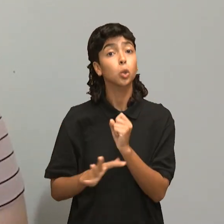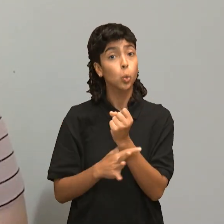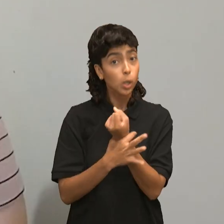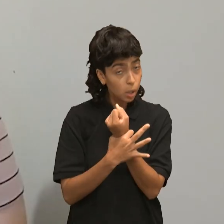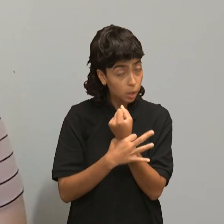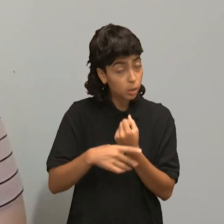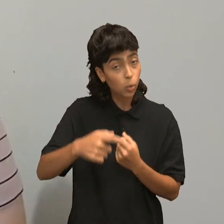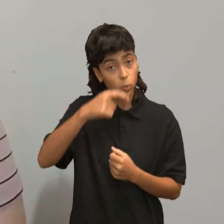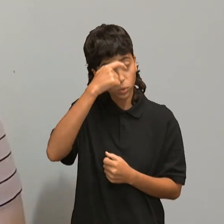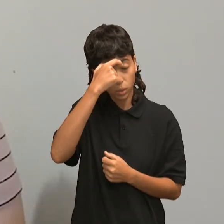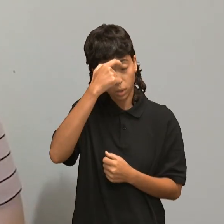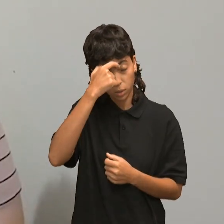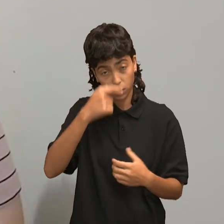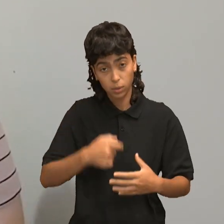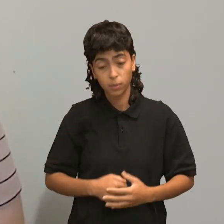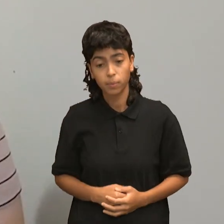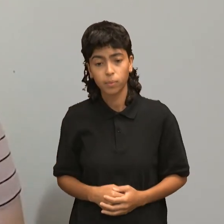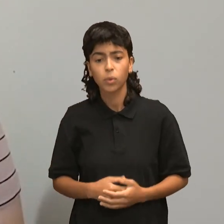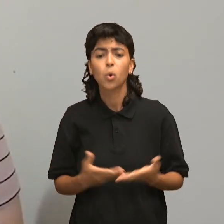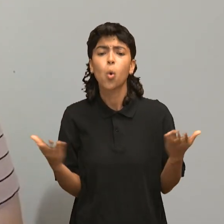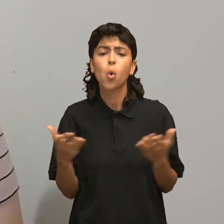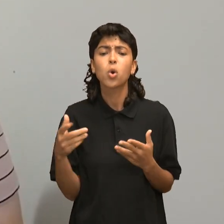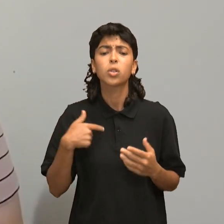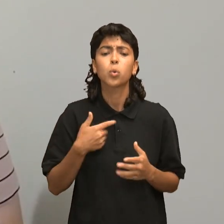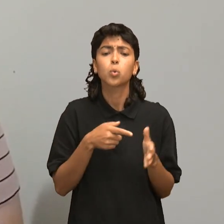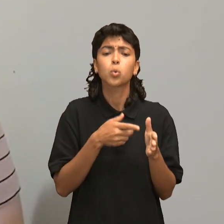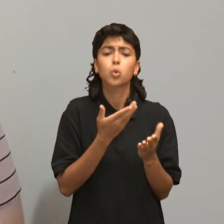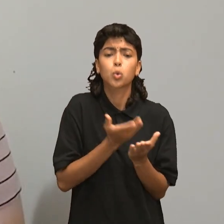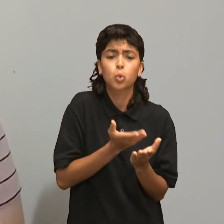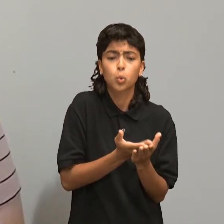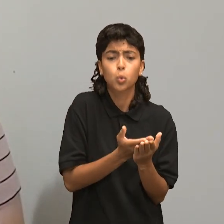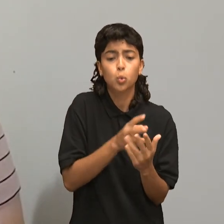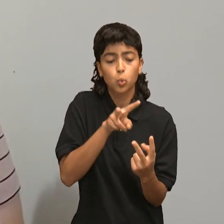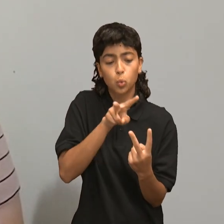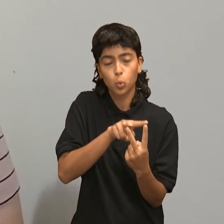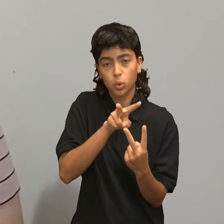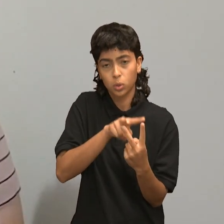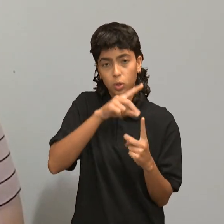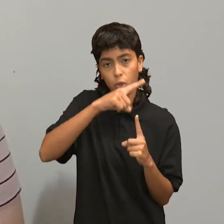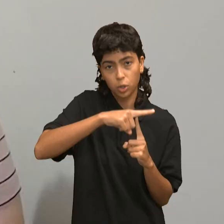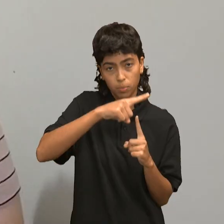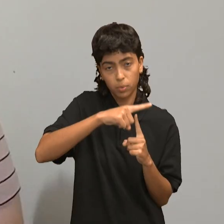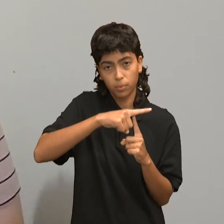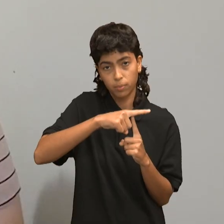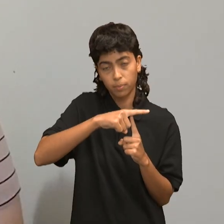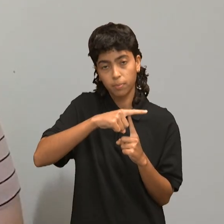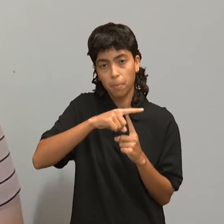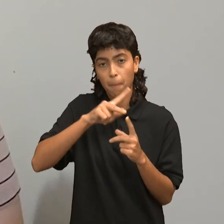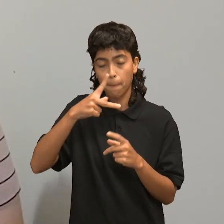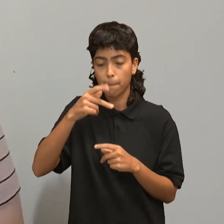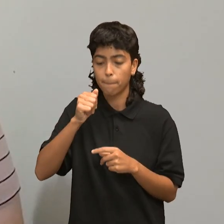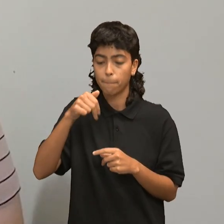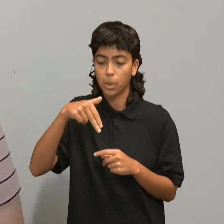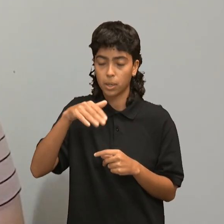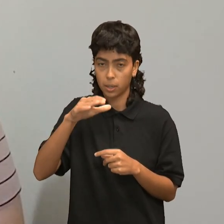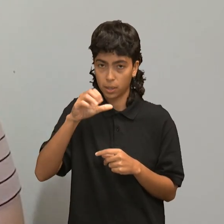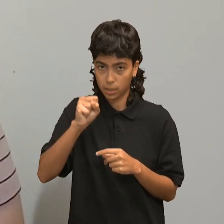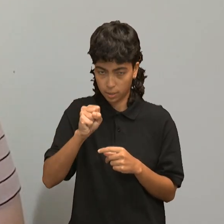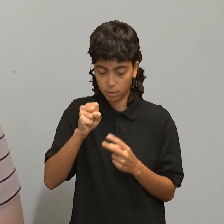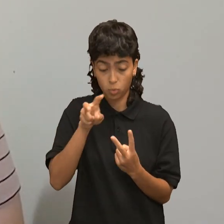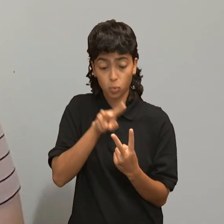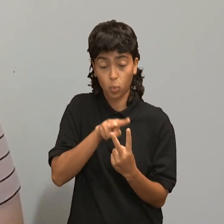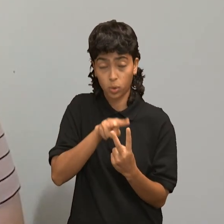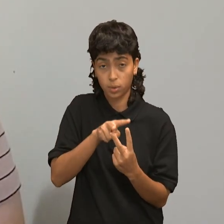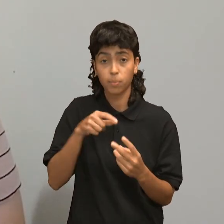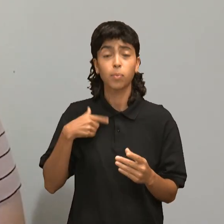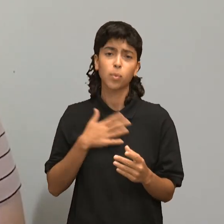Atualmente, eu estudo 2 espécies de punk, a Irídeo coronato e a Irídeo foético. O meu objetivo, a parte da pesquisa e